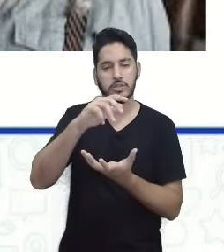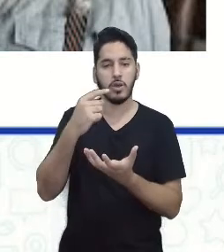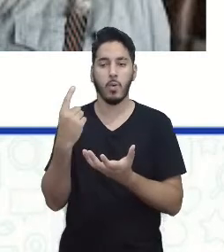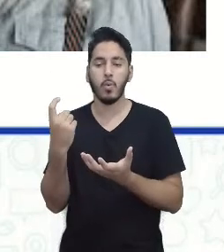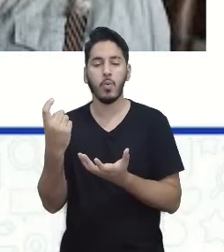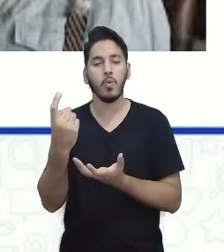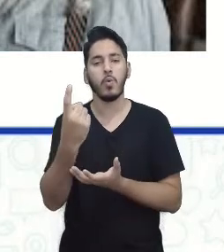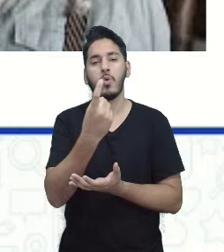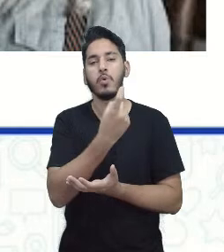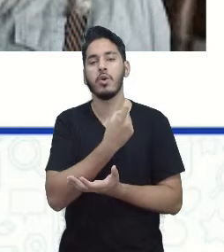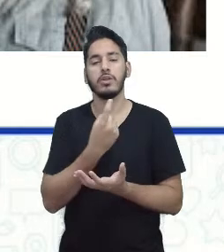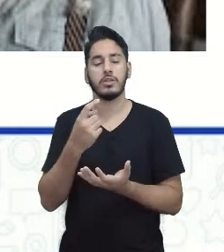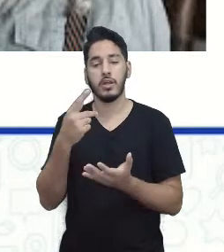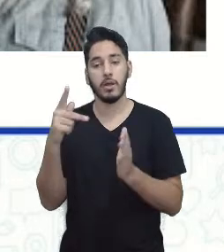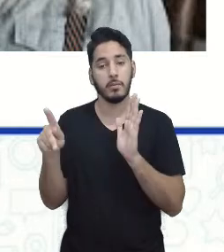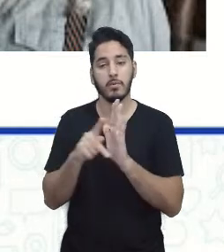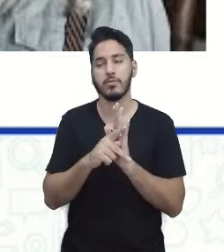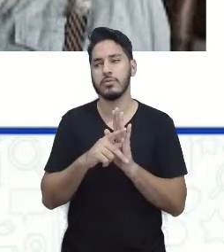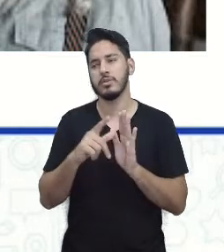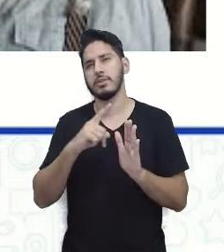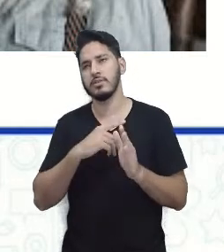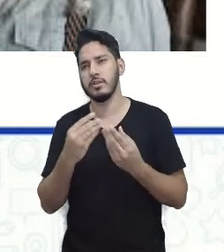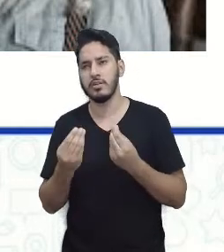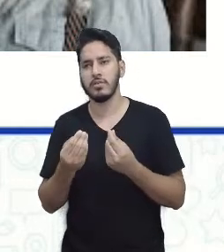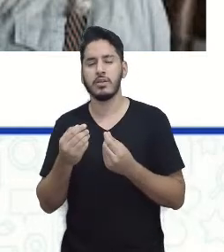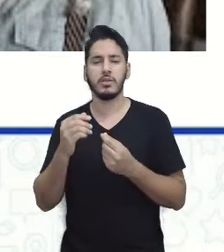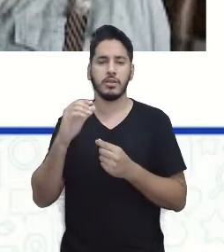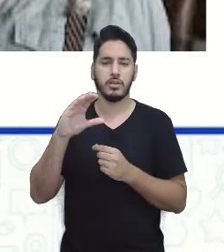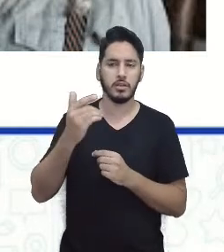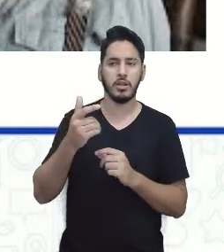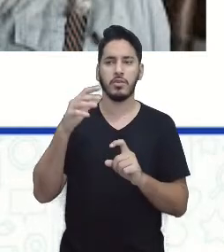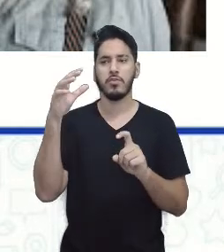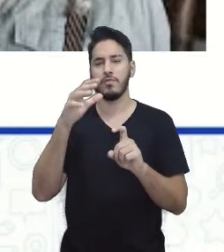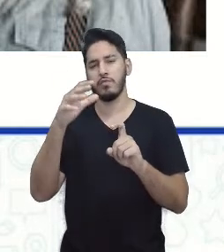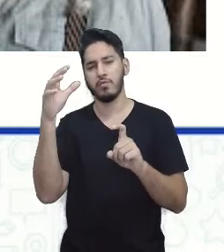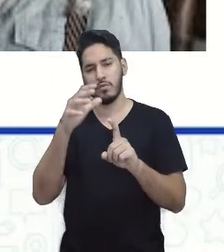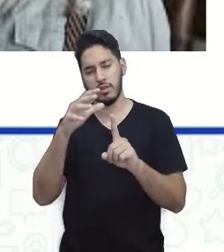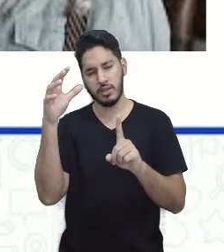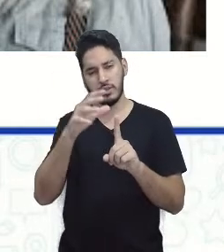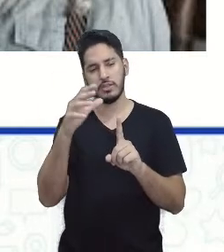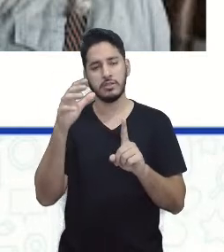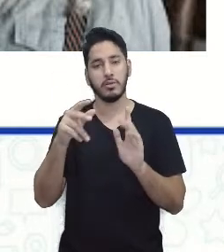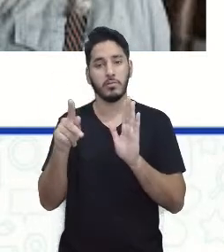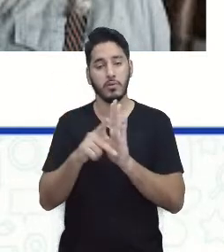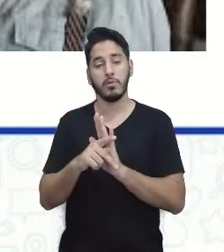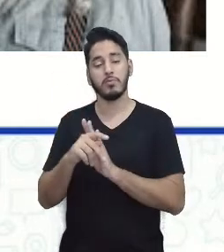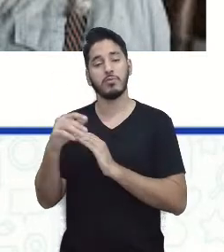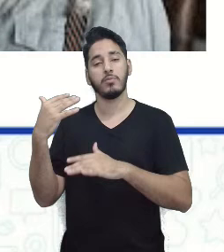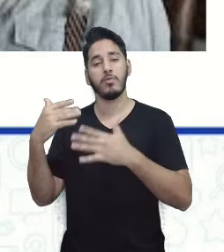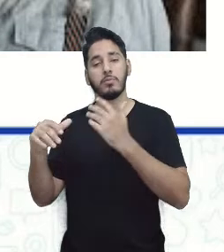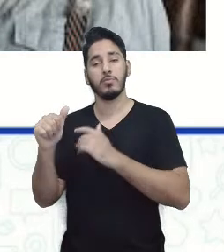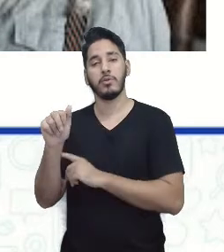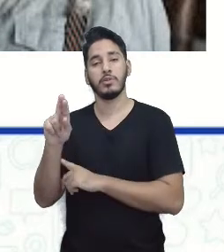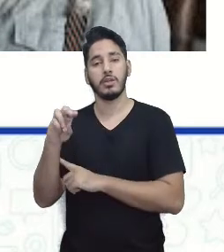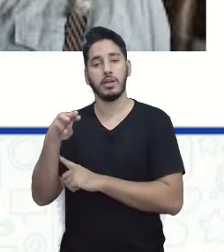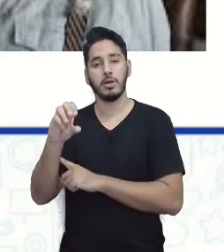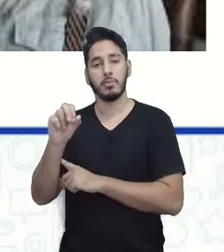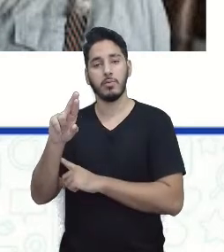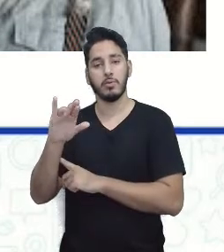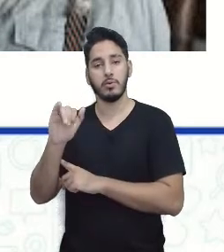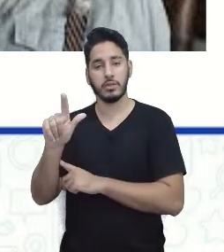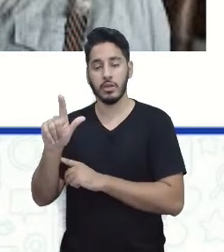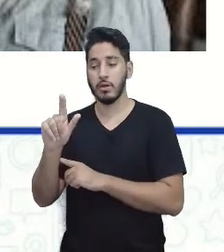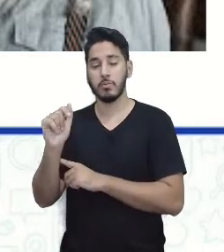única, né, dele. Agora, ele teve grandes influências, sim, do movimento armorial, né, na busca